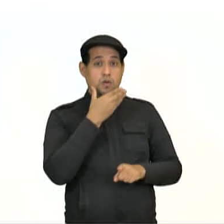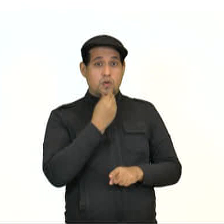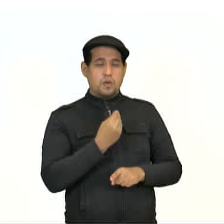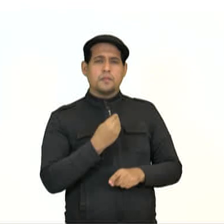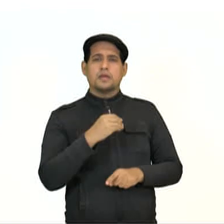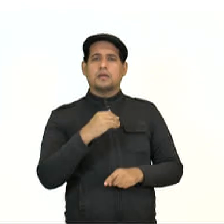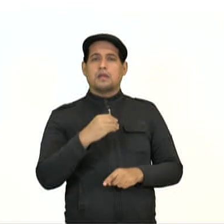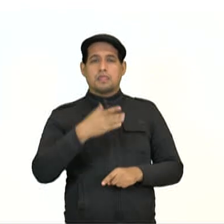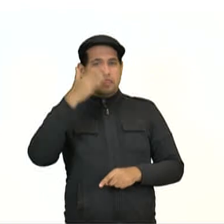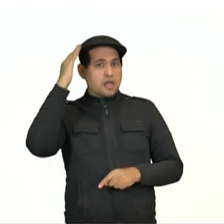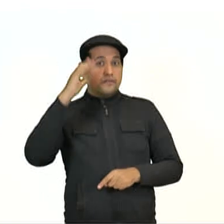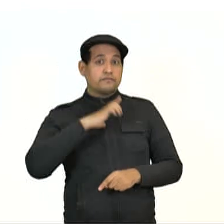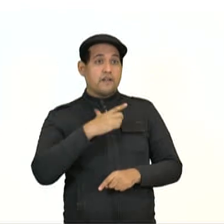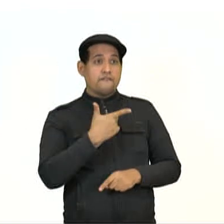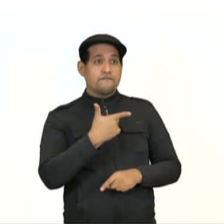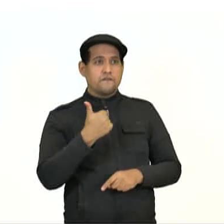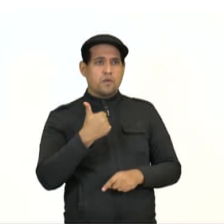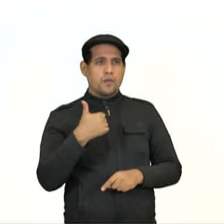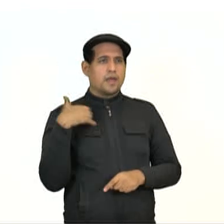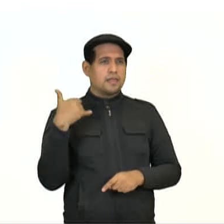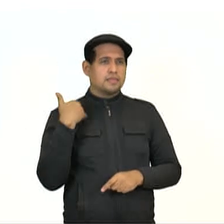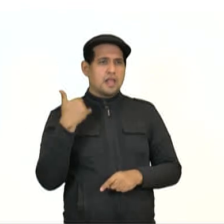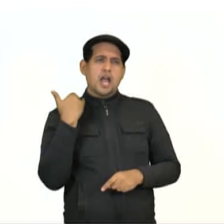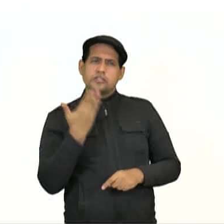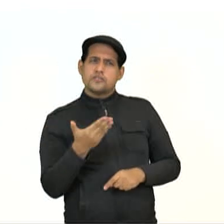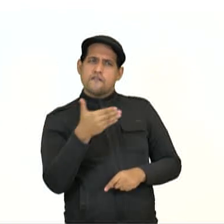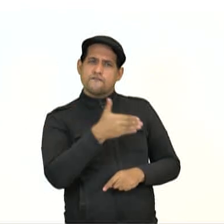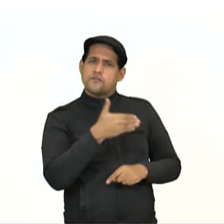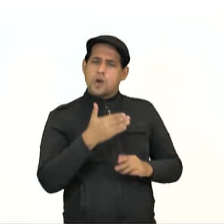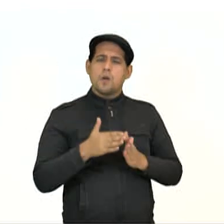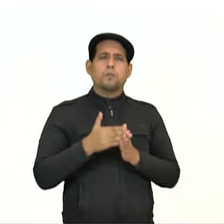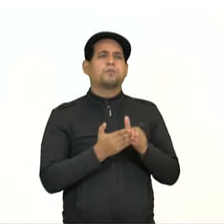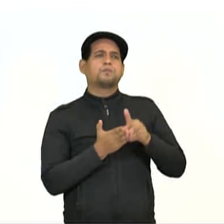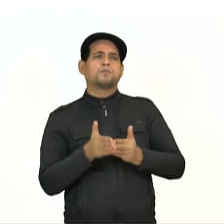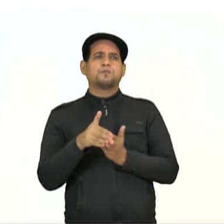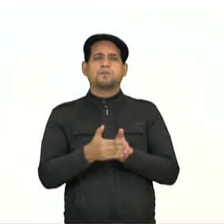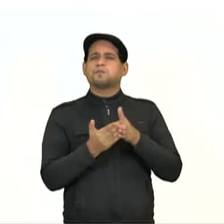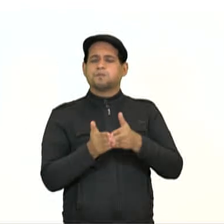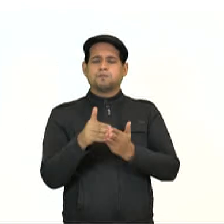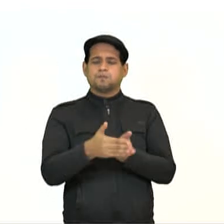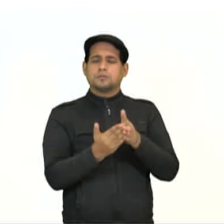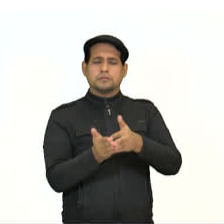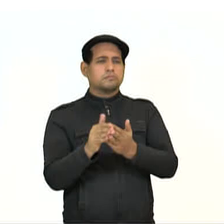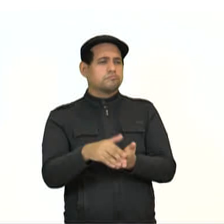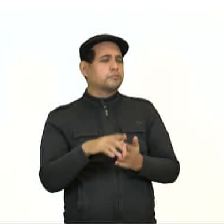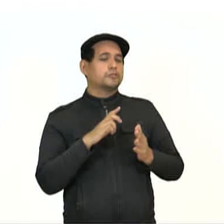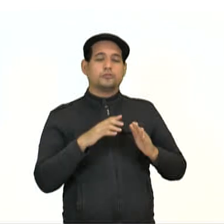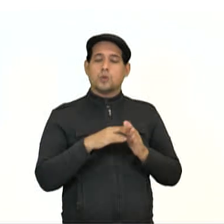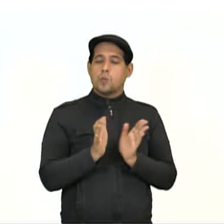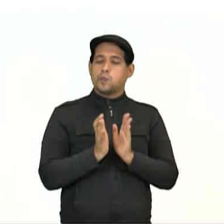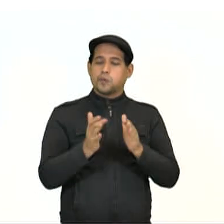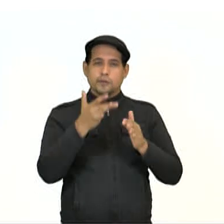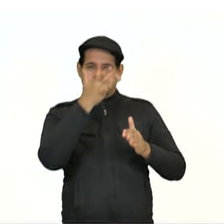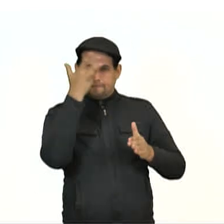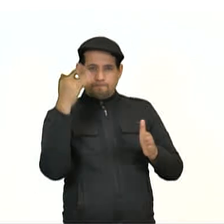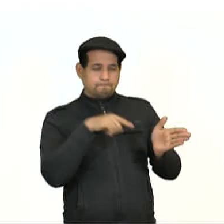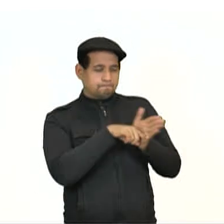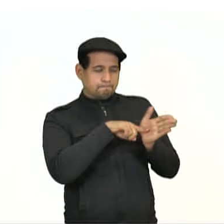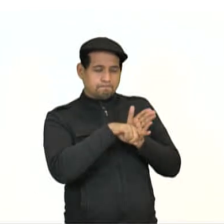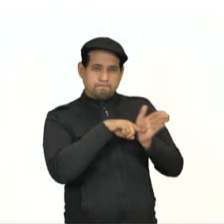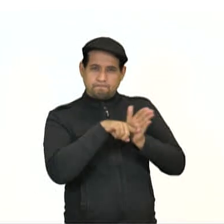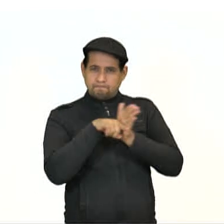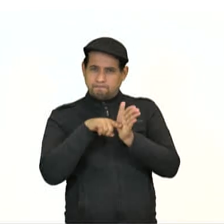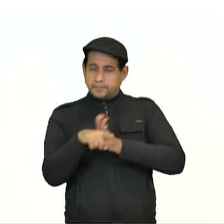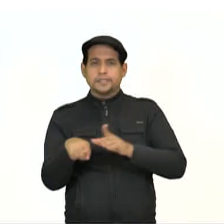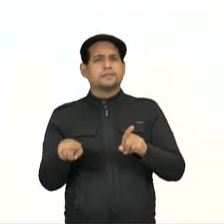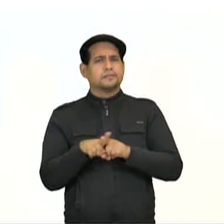21 anos, foi quando ele embarcou, né, nessa viagem pelo navio Beagle, onde existia grupos de pesquisadores